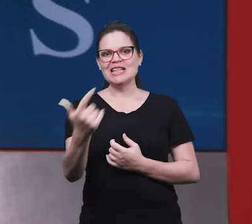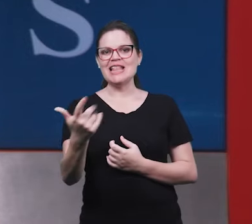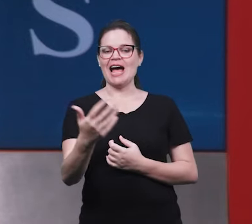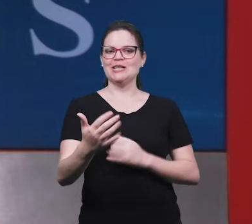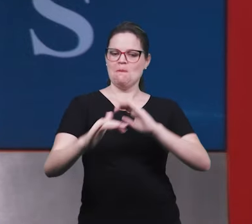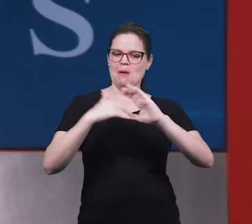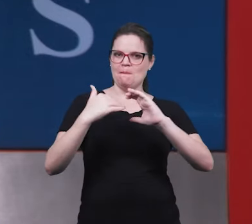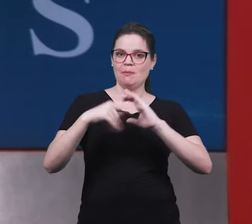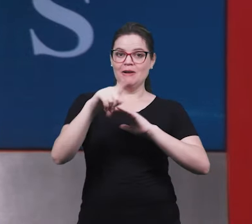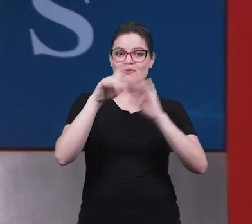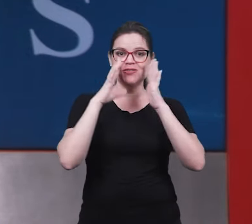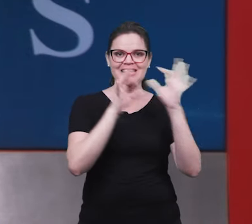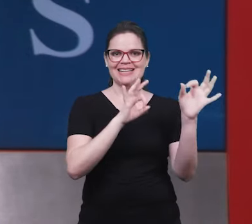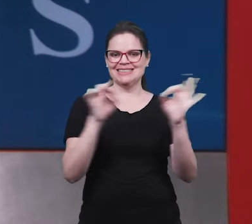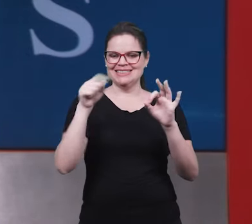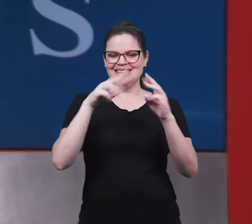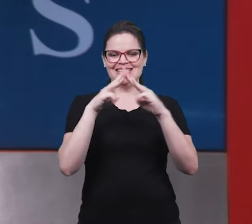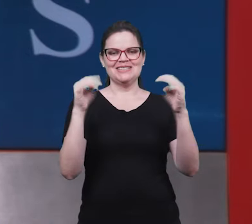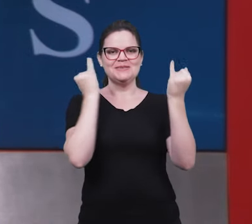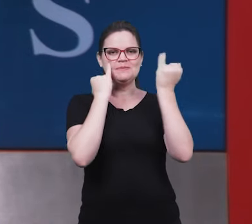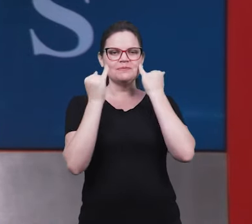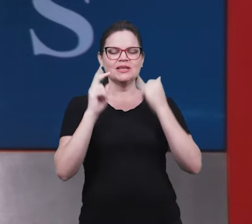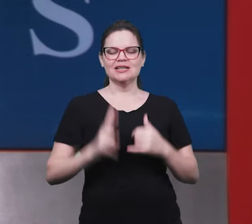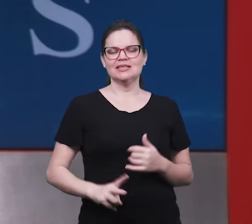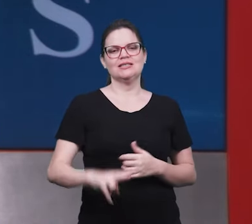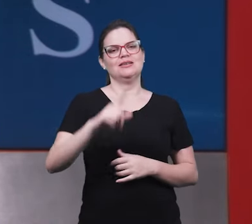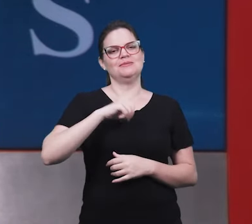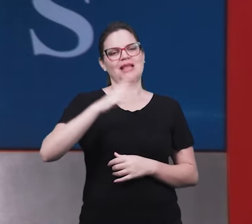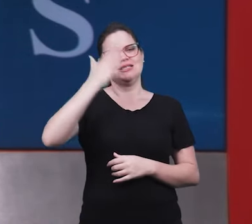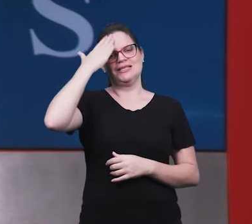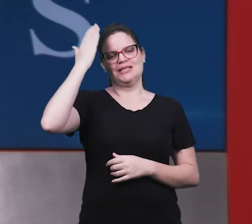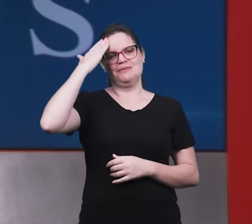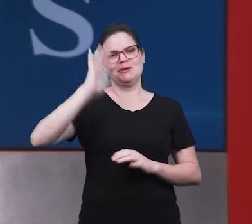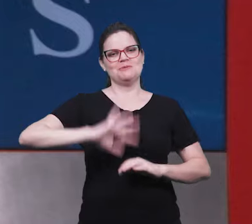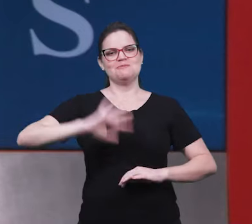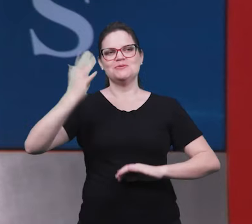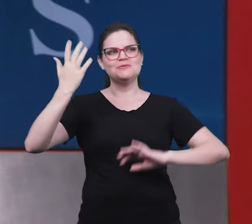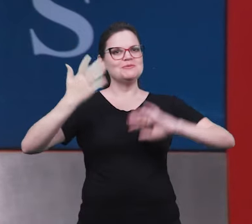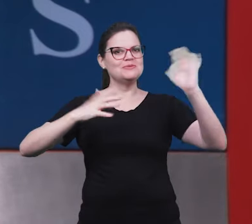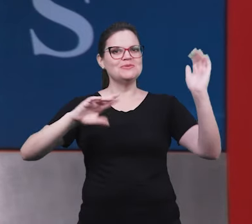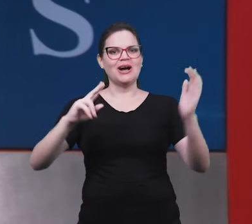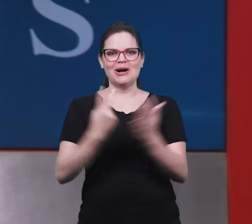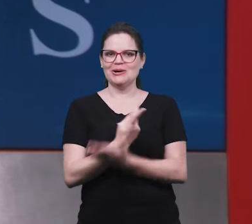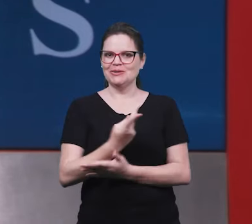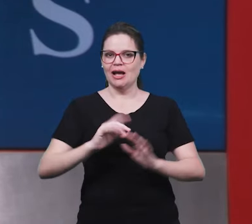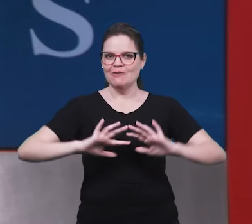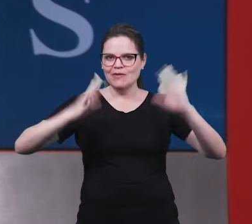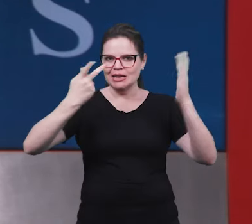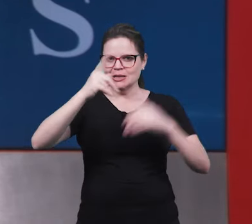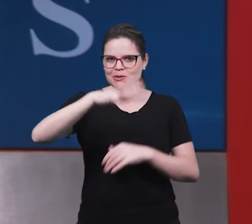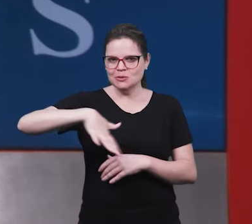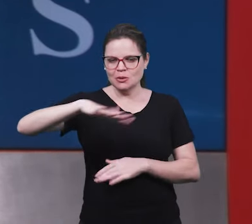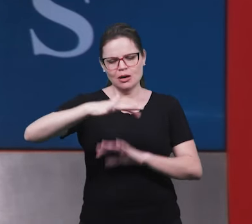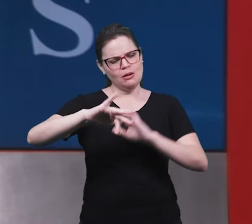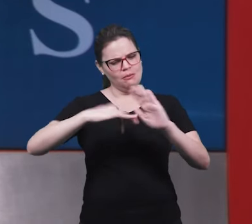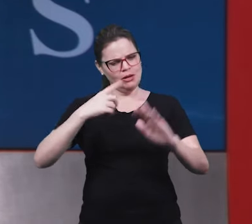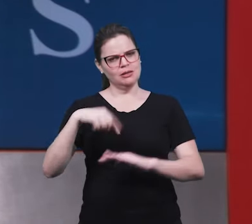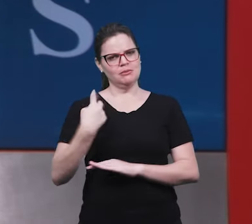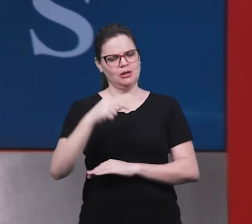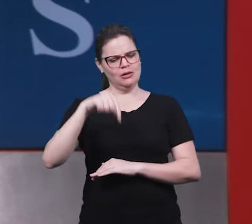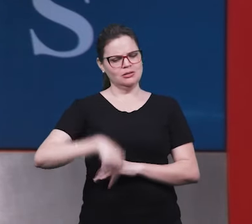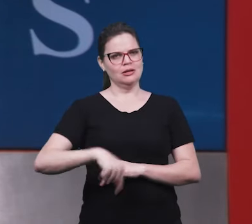Você assiste aqui no mana News e você fica sempre bem atualizado bom teve algum evento aí na sua região envia aqui